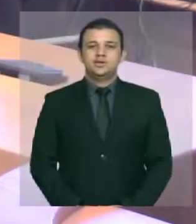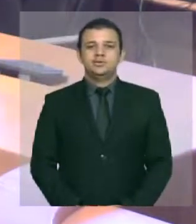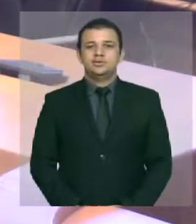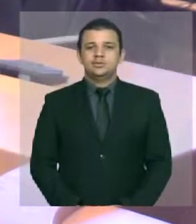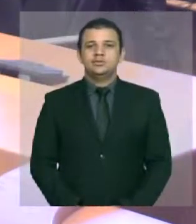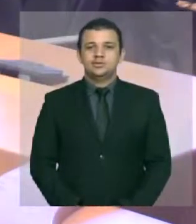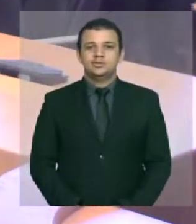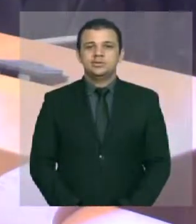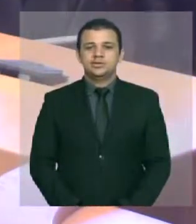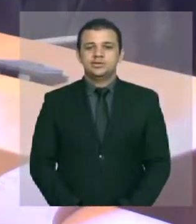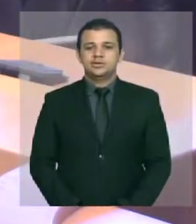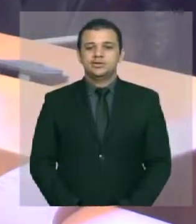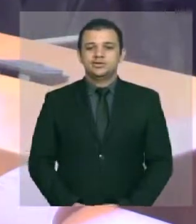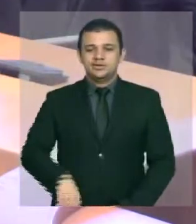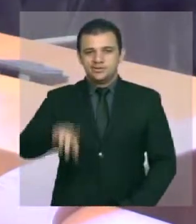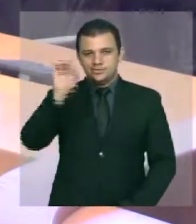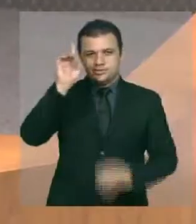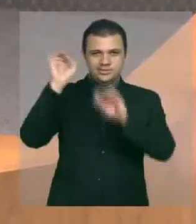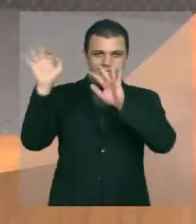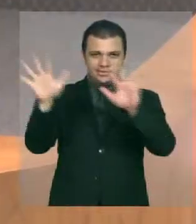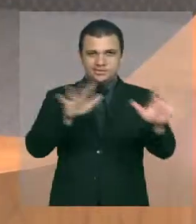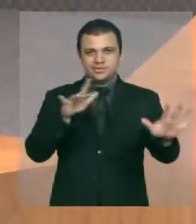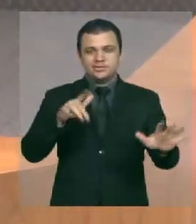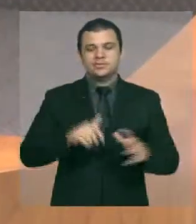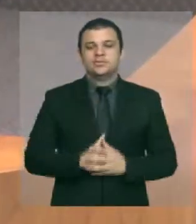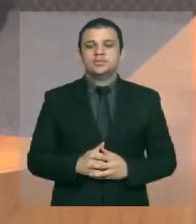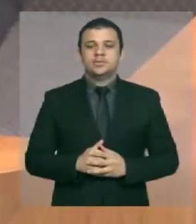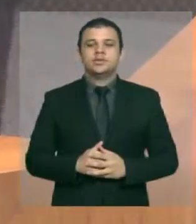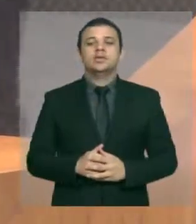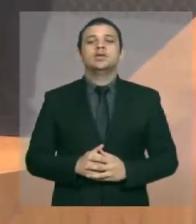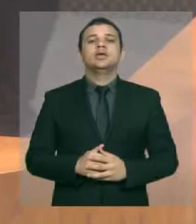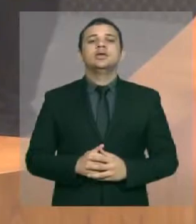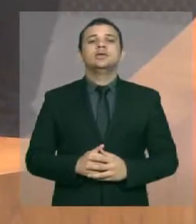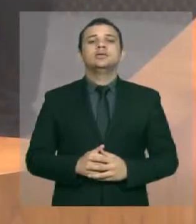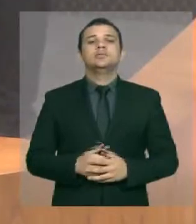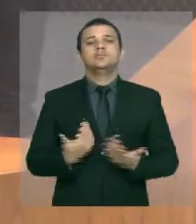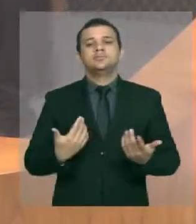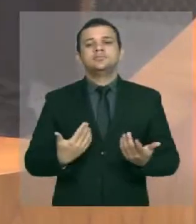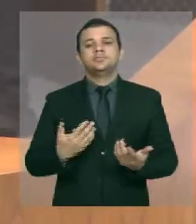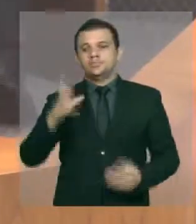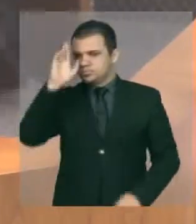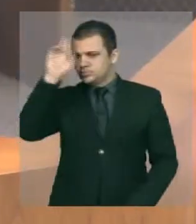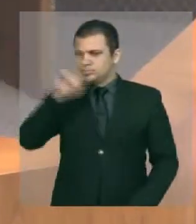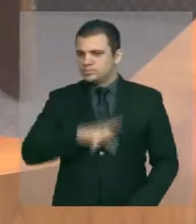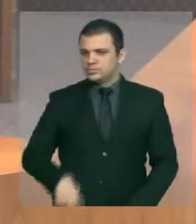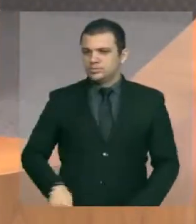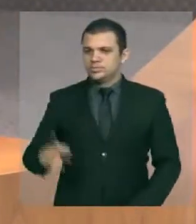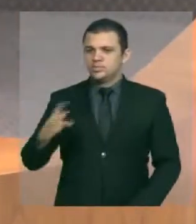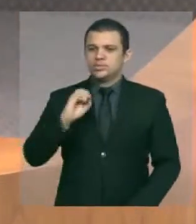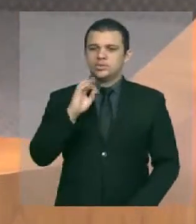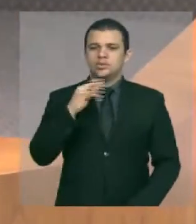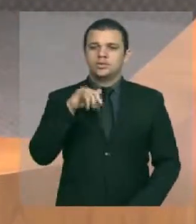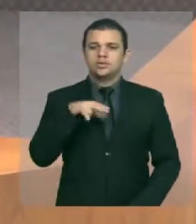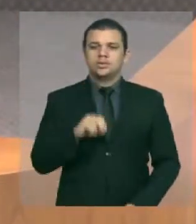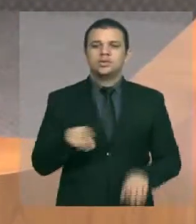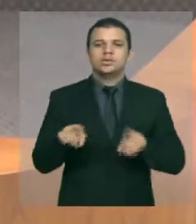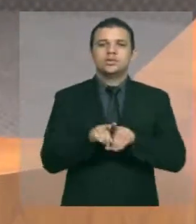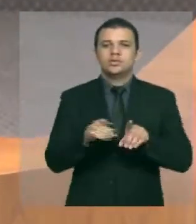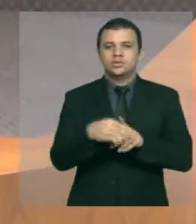que Deus abençoe a todos excelente no Senhor Presidente antelino Neto deputados